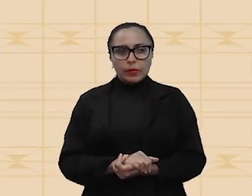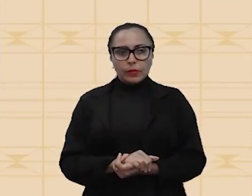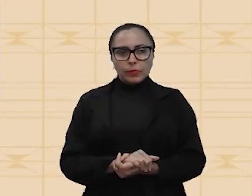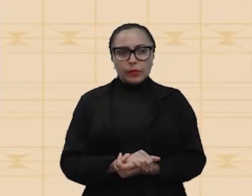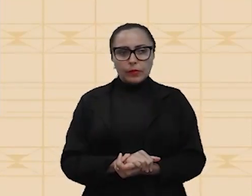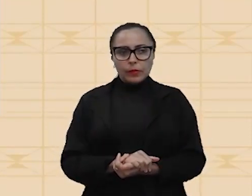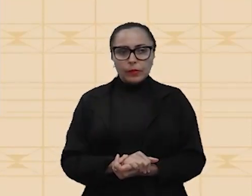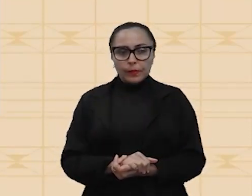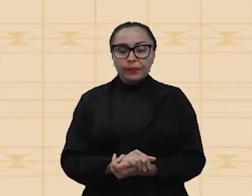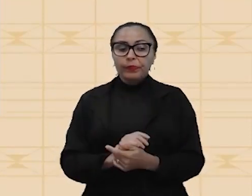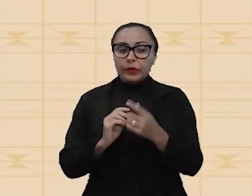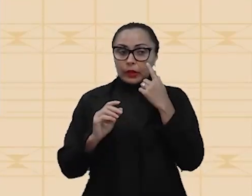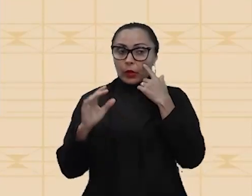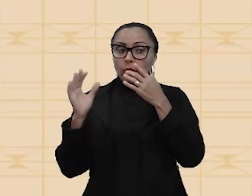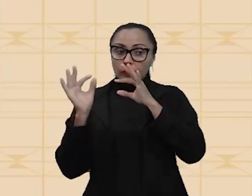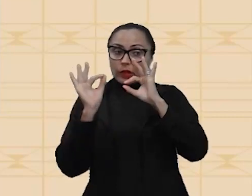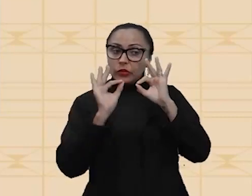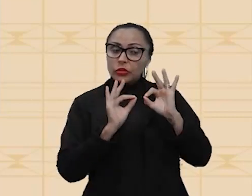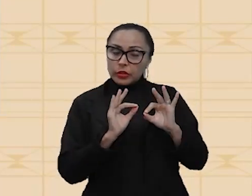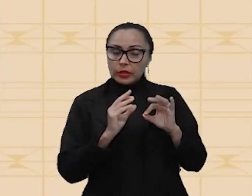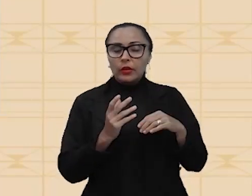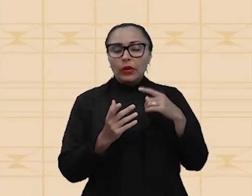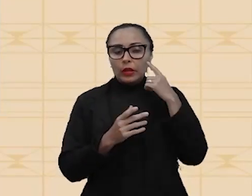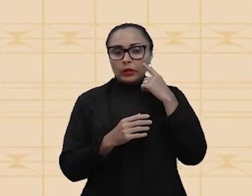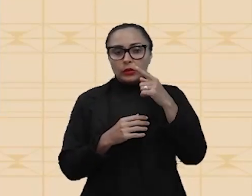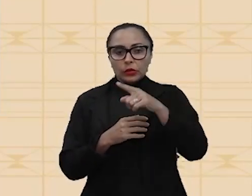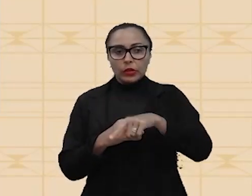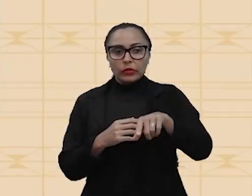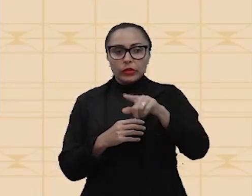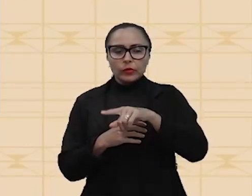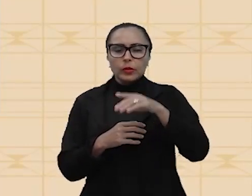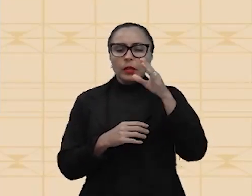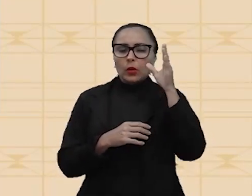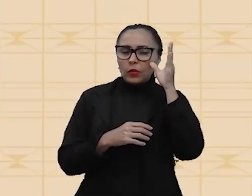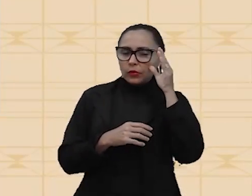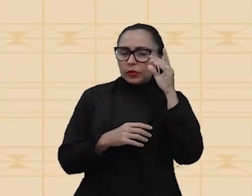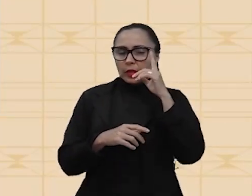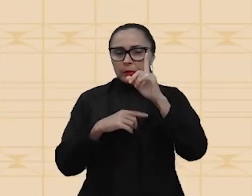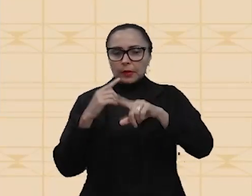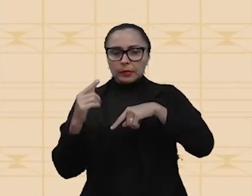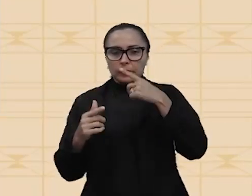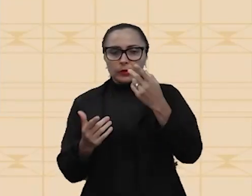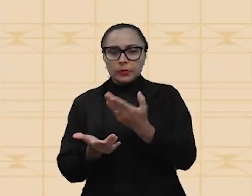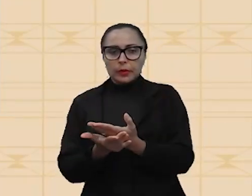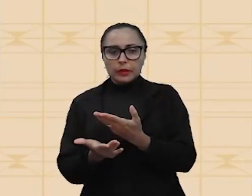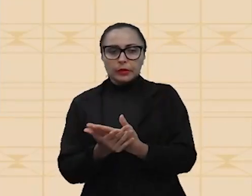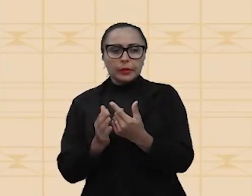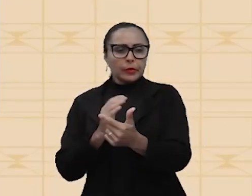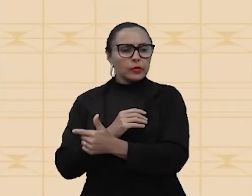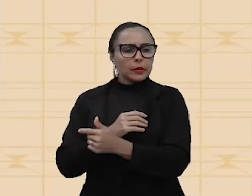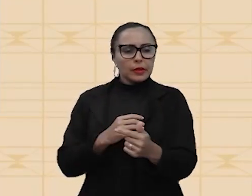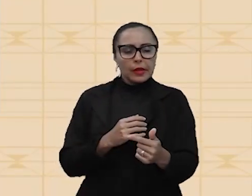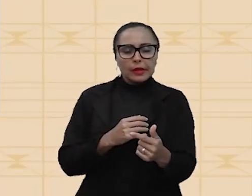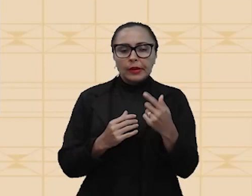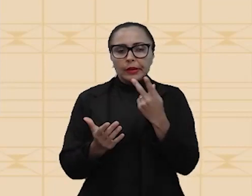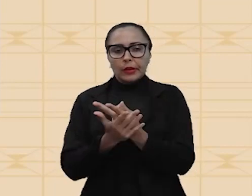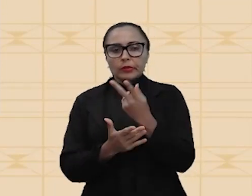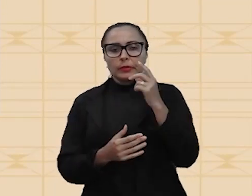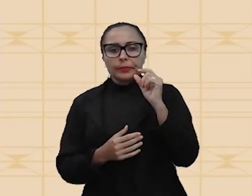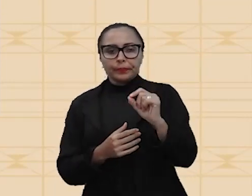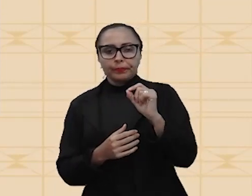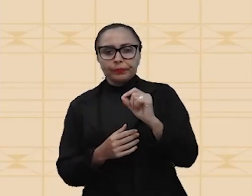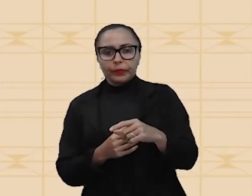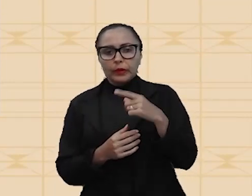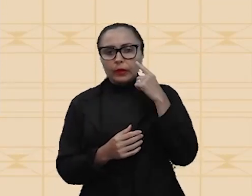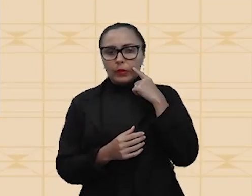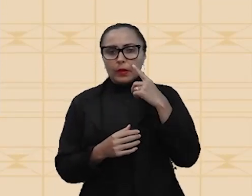estou deixando você aí na curiosidade para a próxima aula da semana que vem. O que acontece, pessoal, que a passagem da corrente elétrica por